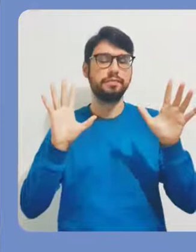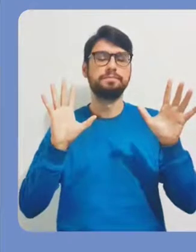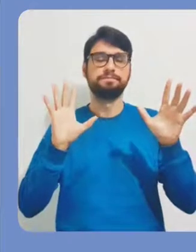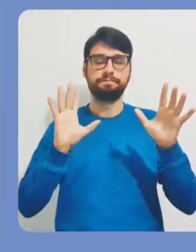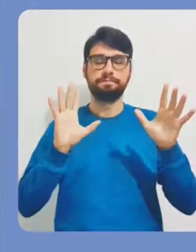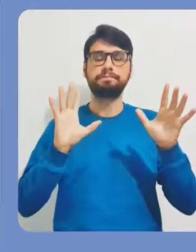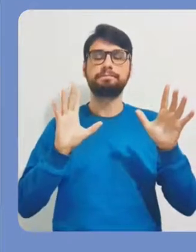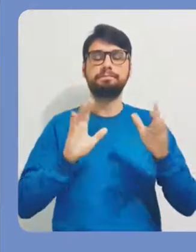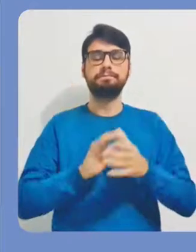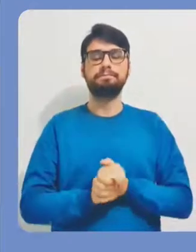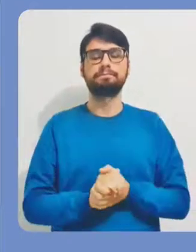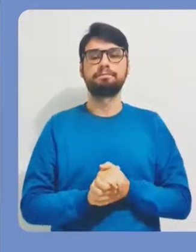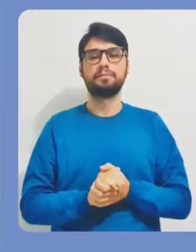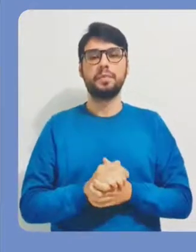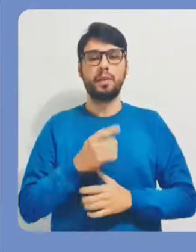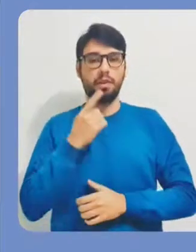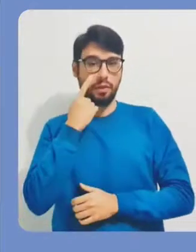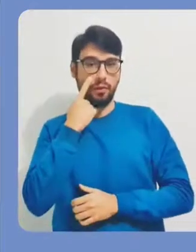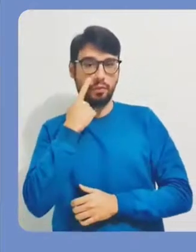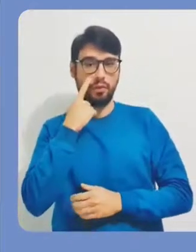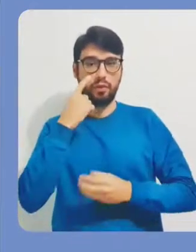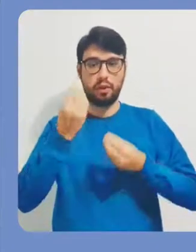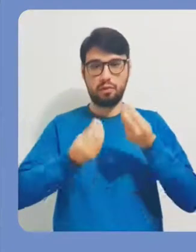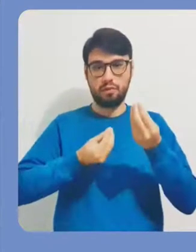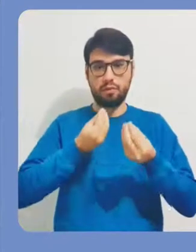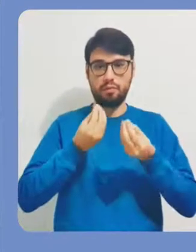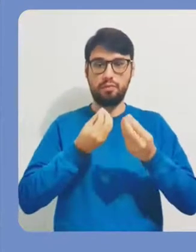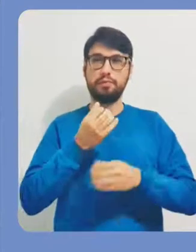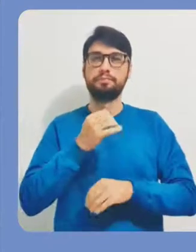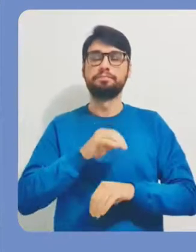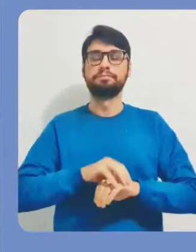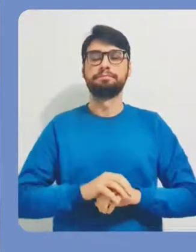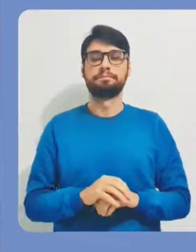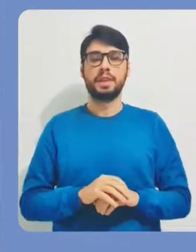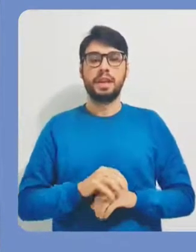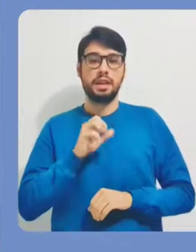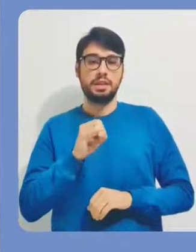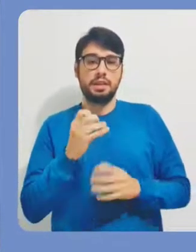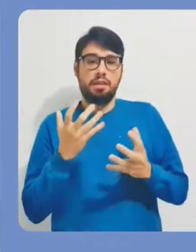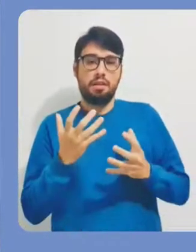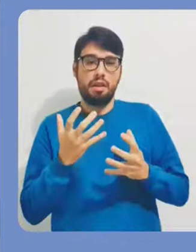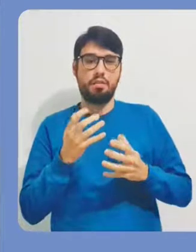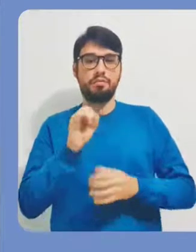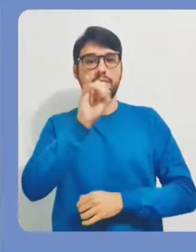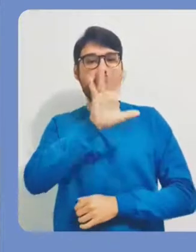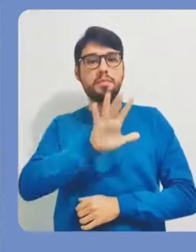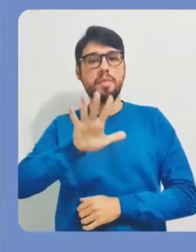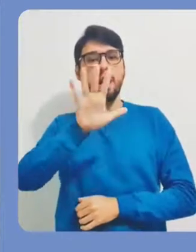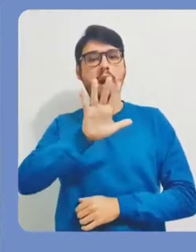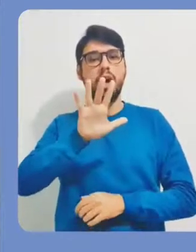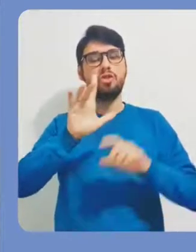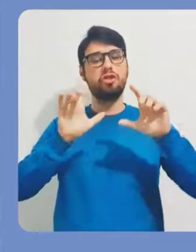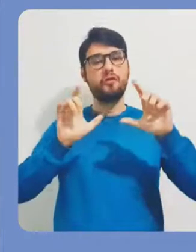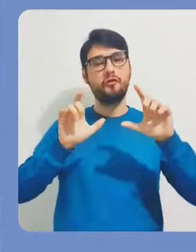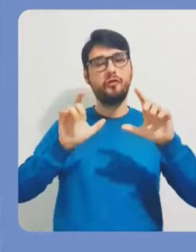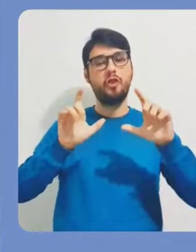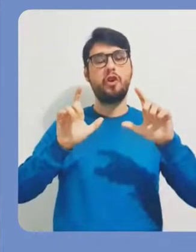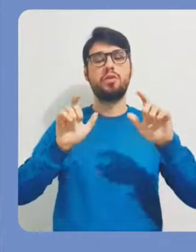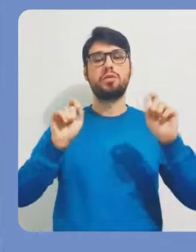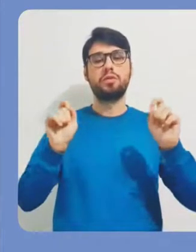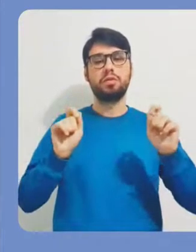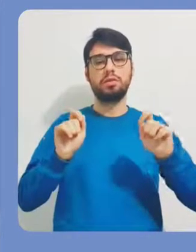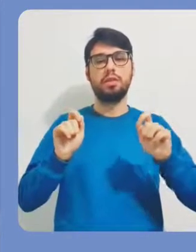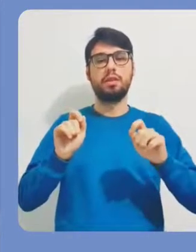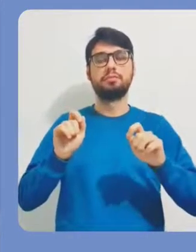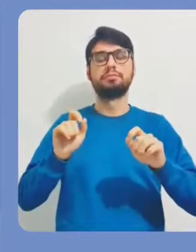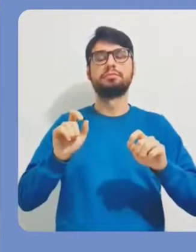um vídeo, né, fazer o upload de um vídeo e assim por diante. Então, se porventura eu quiser colocar